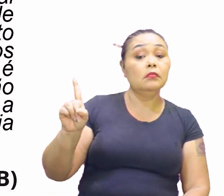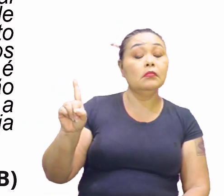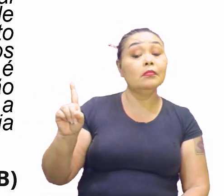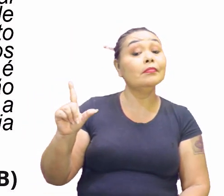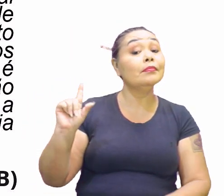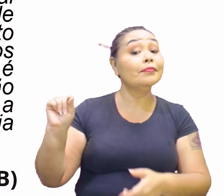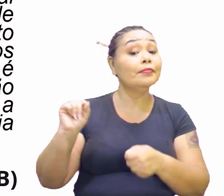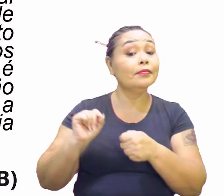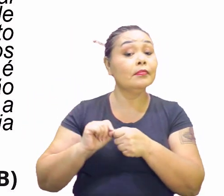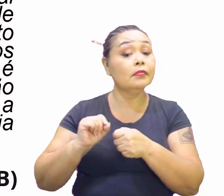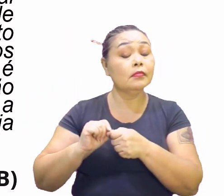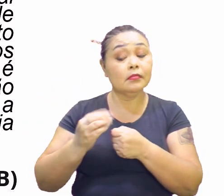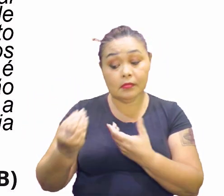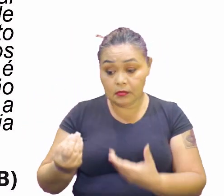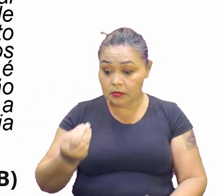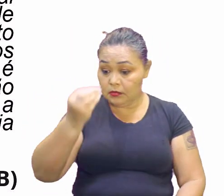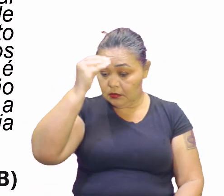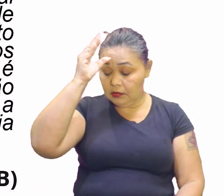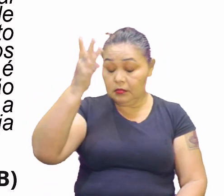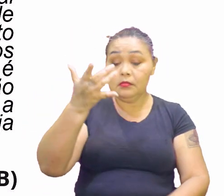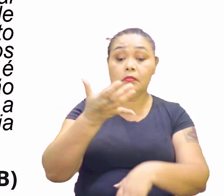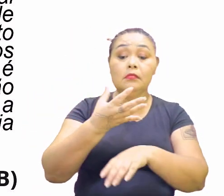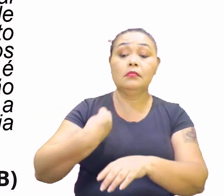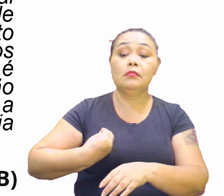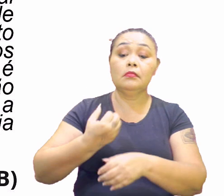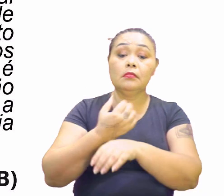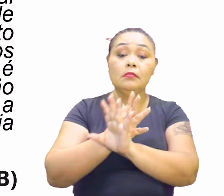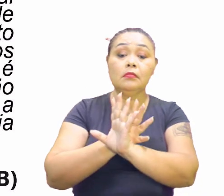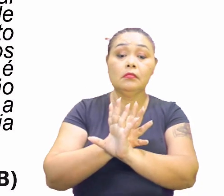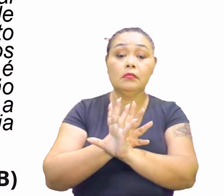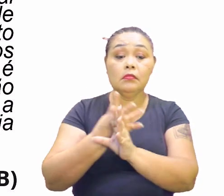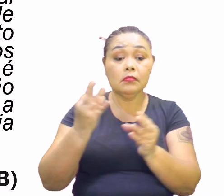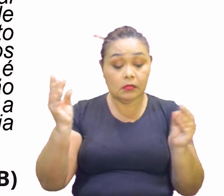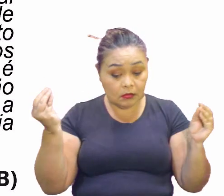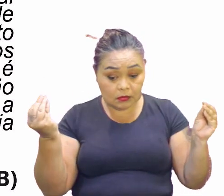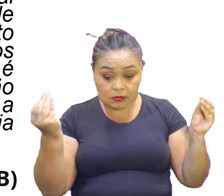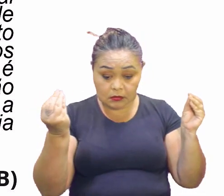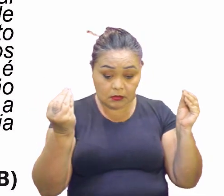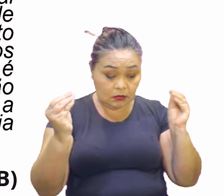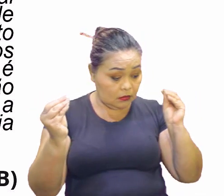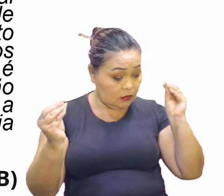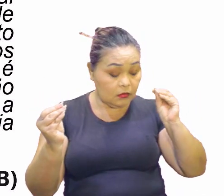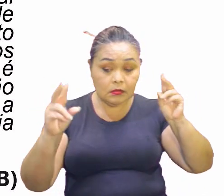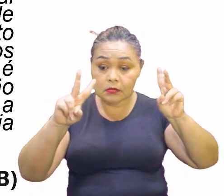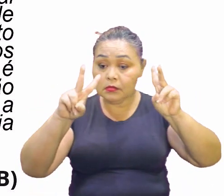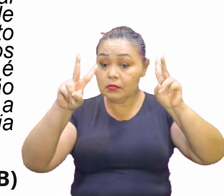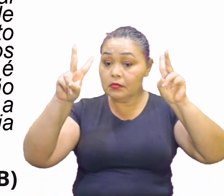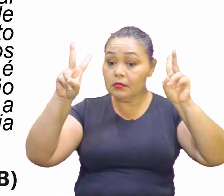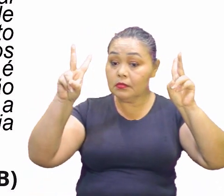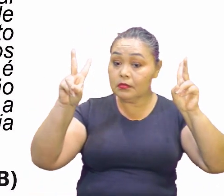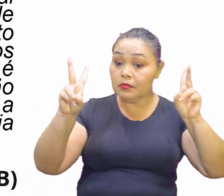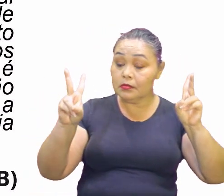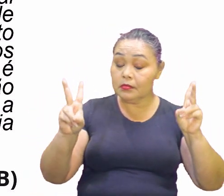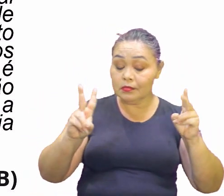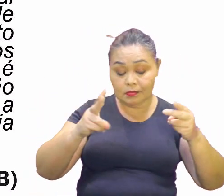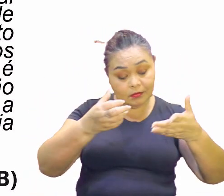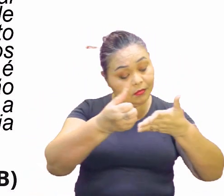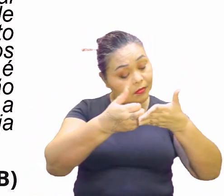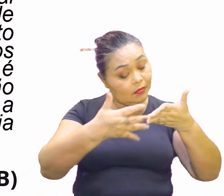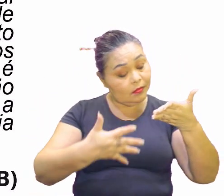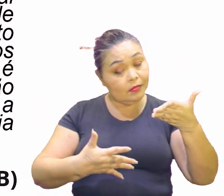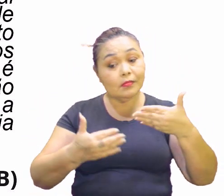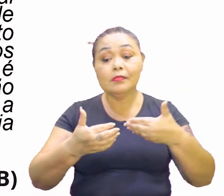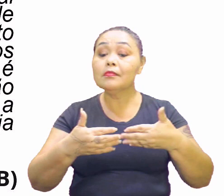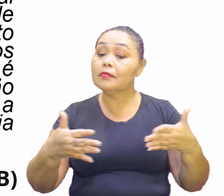que foi que ela fez? Pegou o conhecimento de Vidas Secas, casou com a temática e desenvolveu